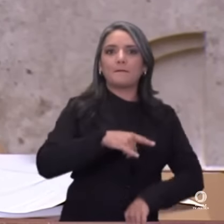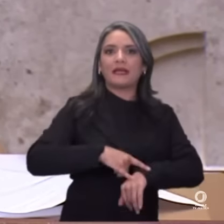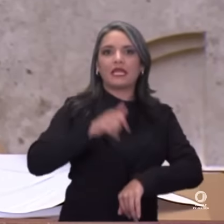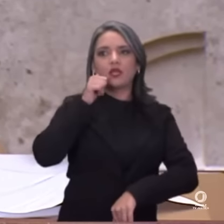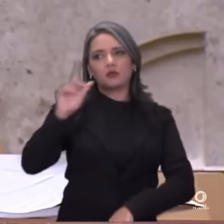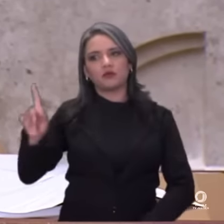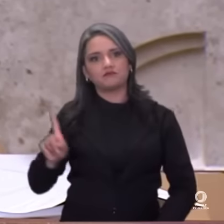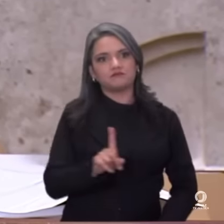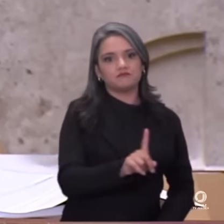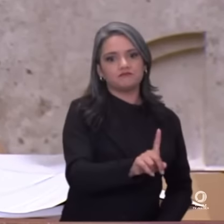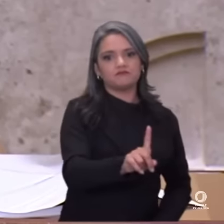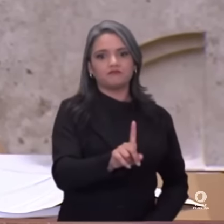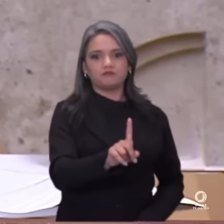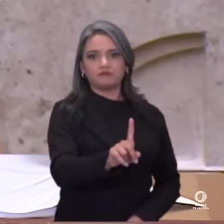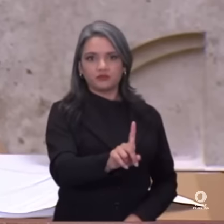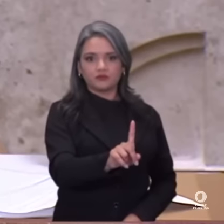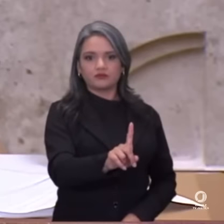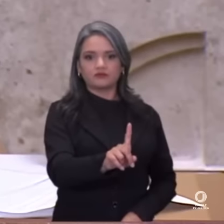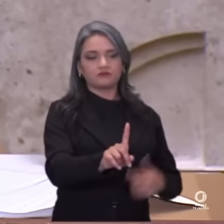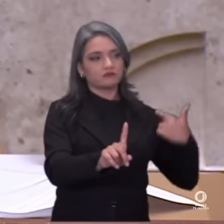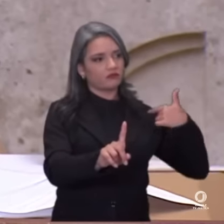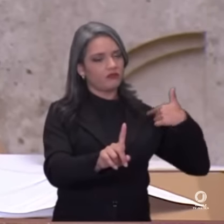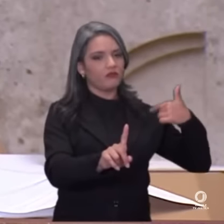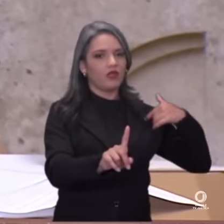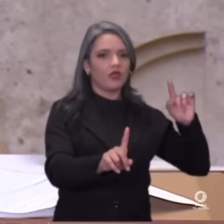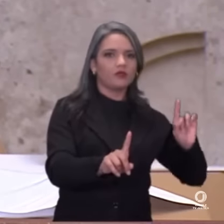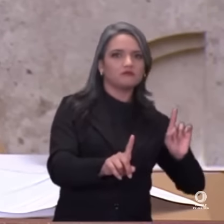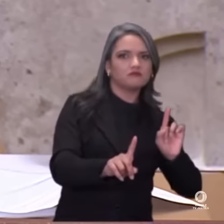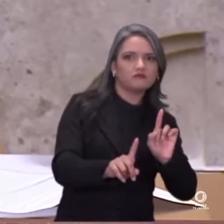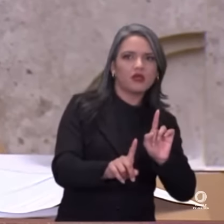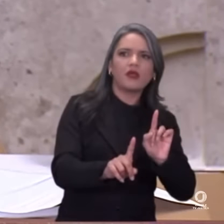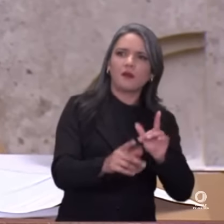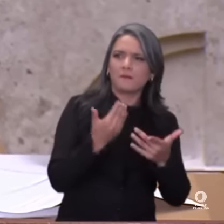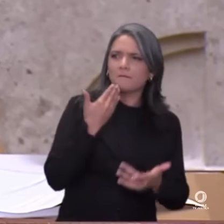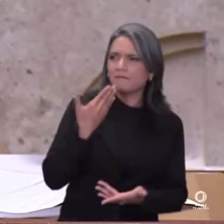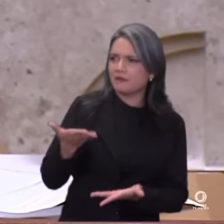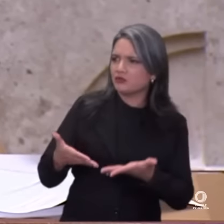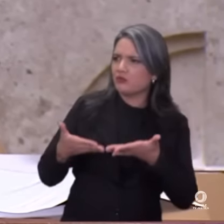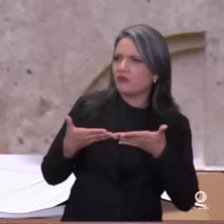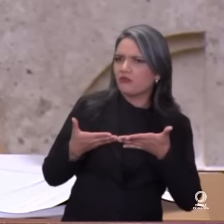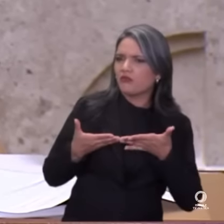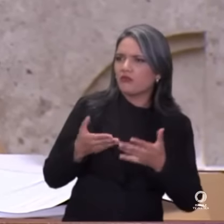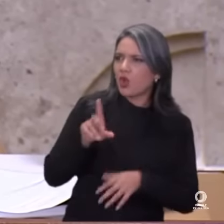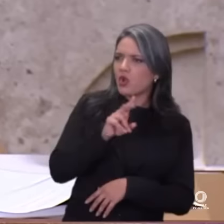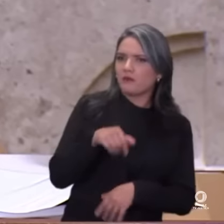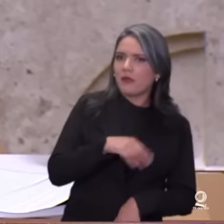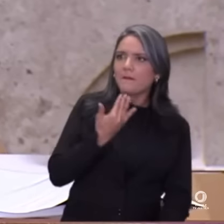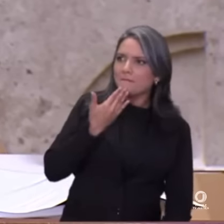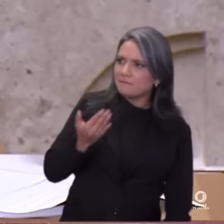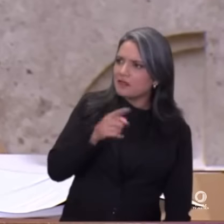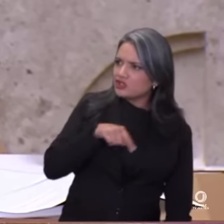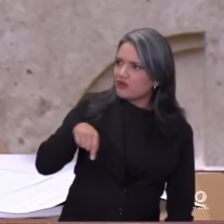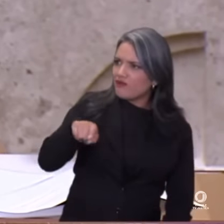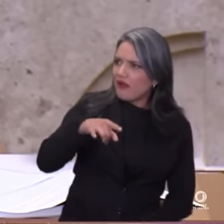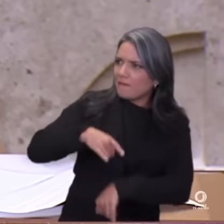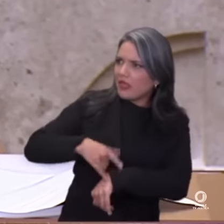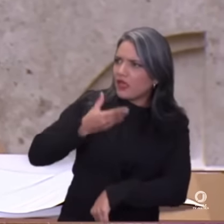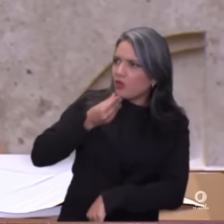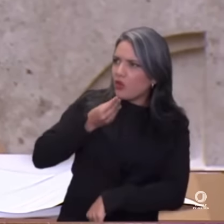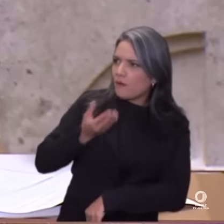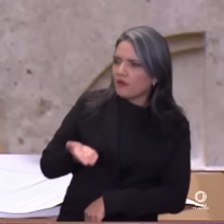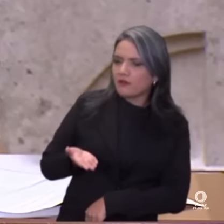a depoente a abordou e solicitou que utilizasse o banheiro masculino. Esse fato é incontroverso.